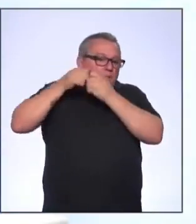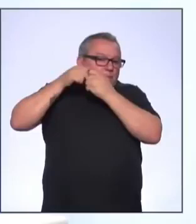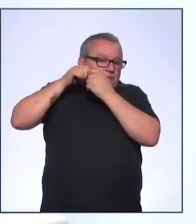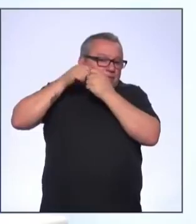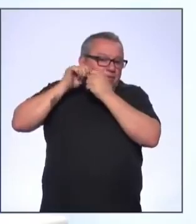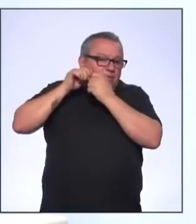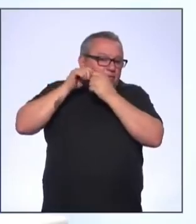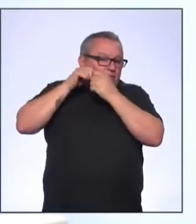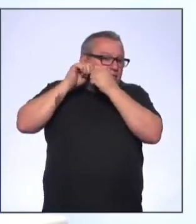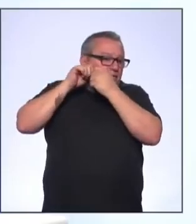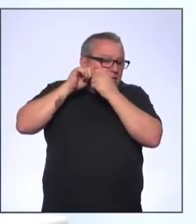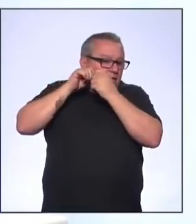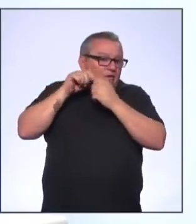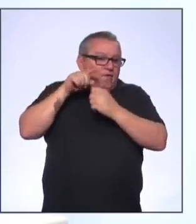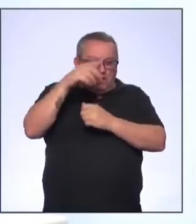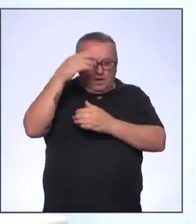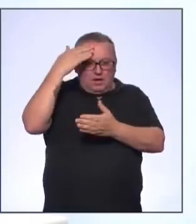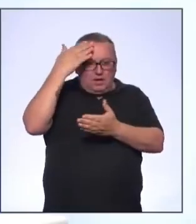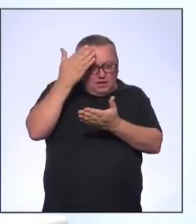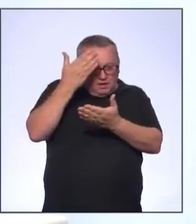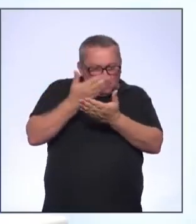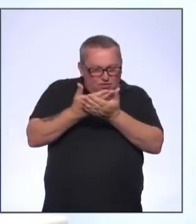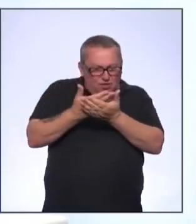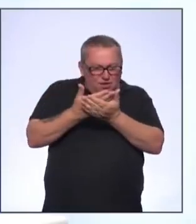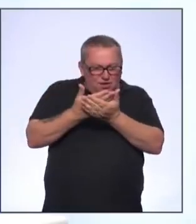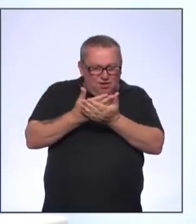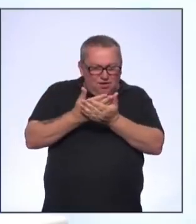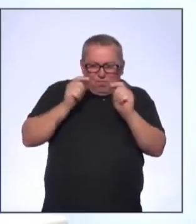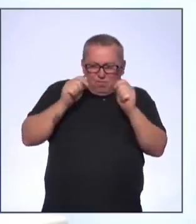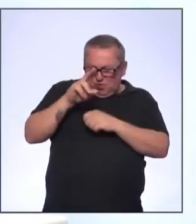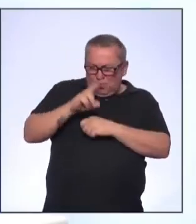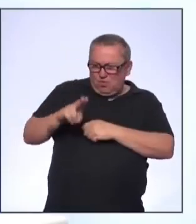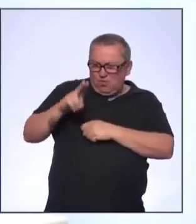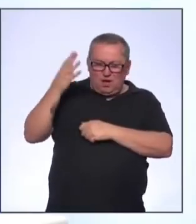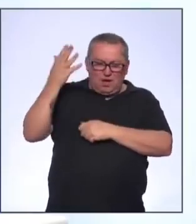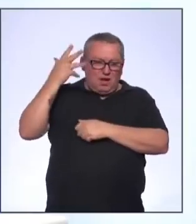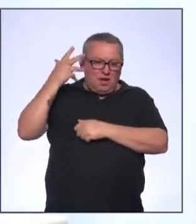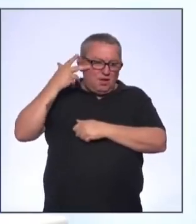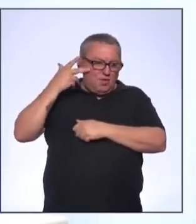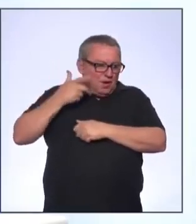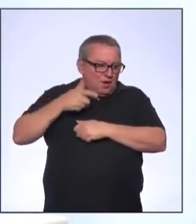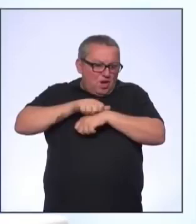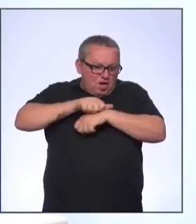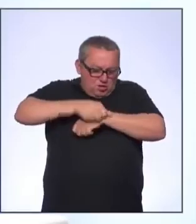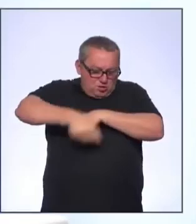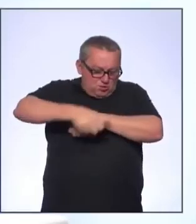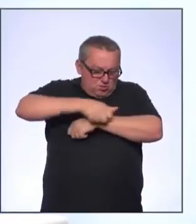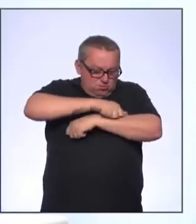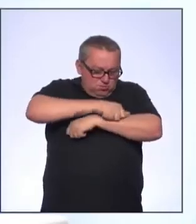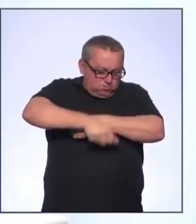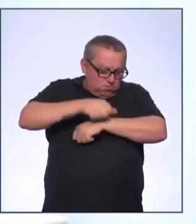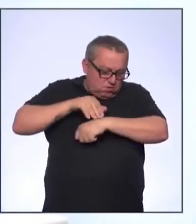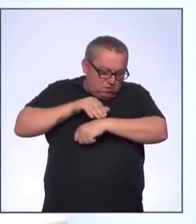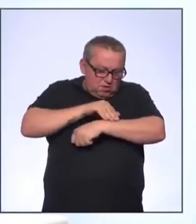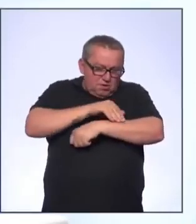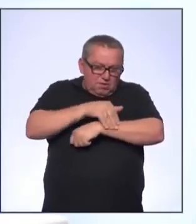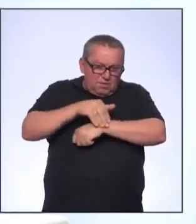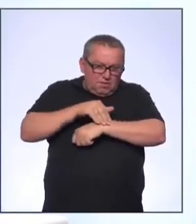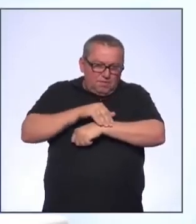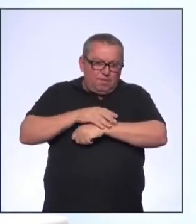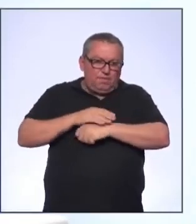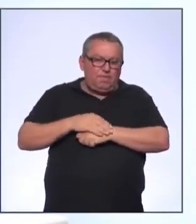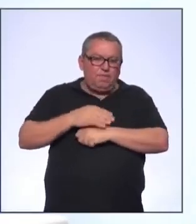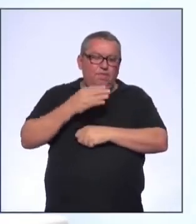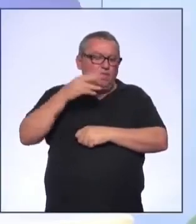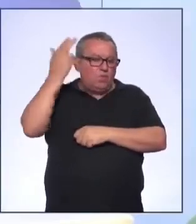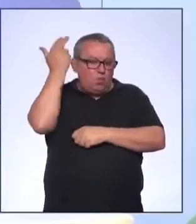espinhas. Você acredita que vale a pena, para esse fim, fazer pesquisas em animais, em coelhos, ratos, cachorros?